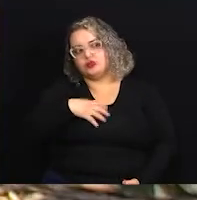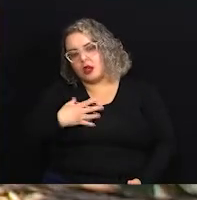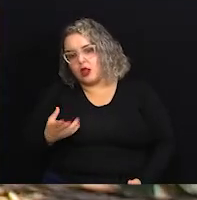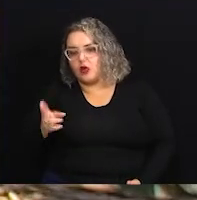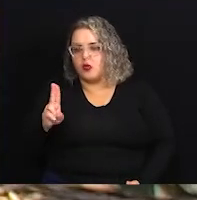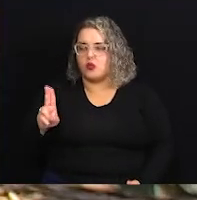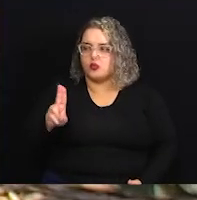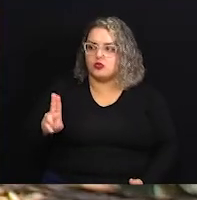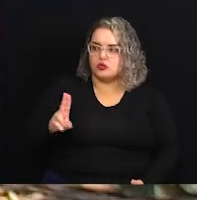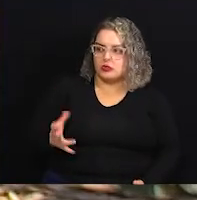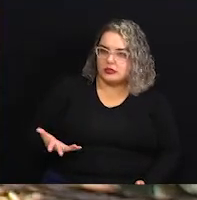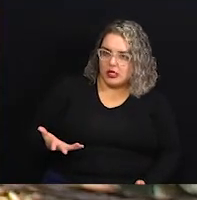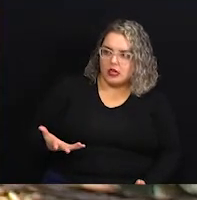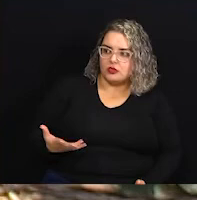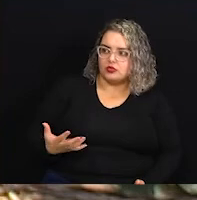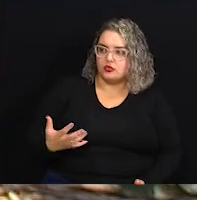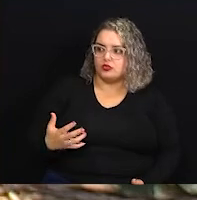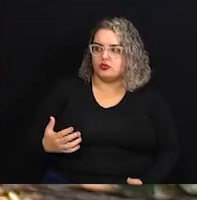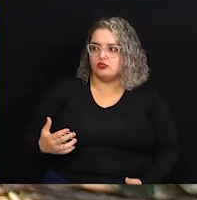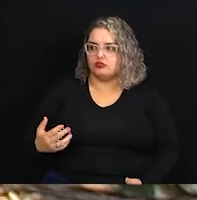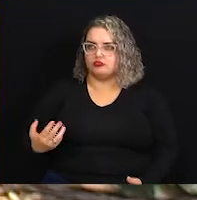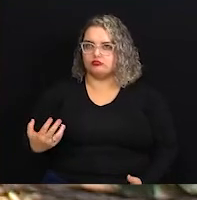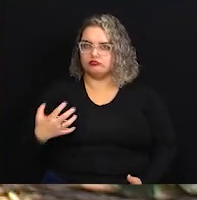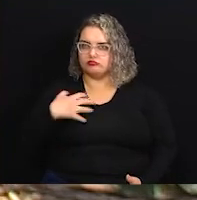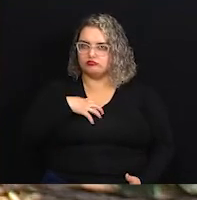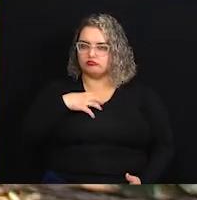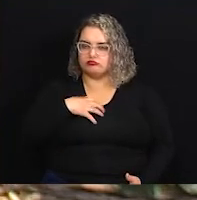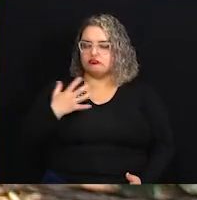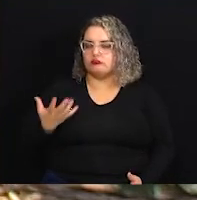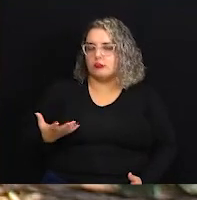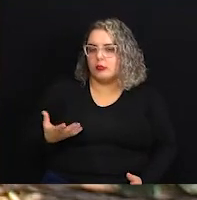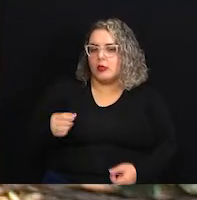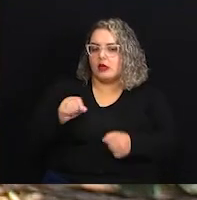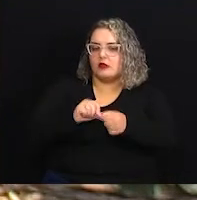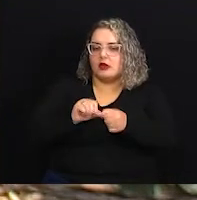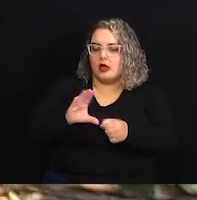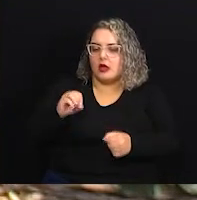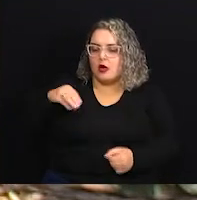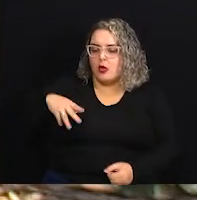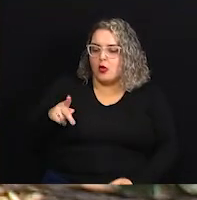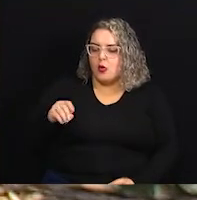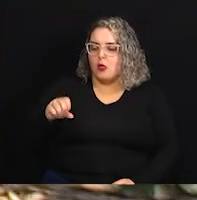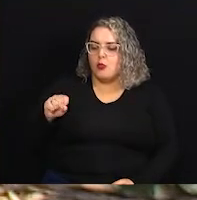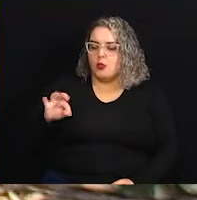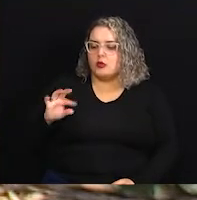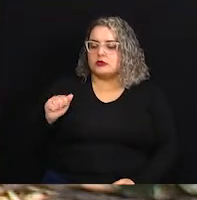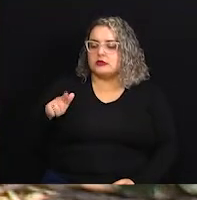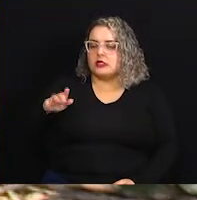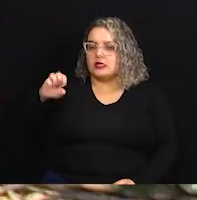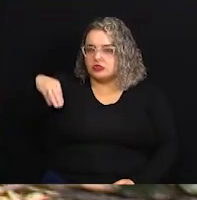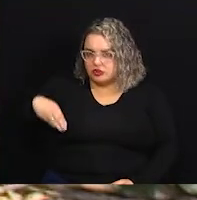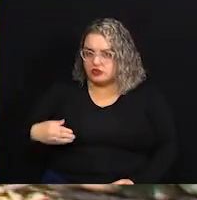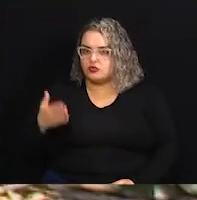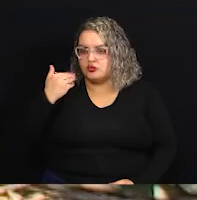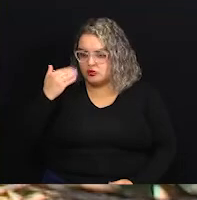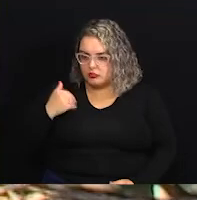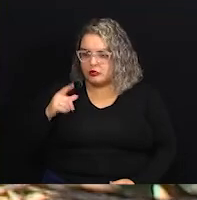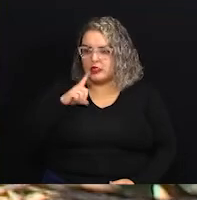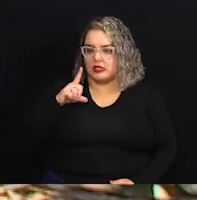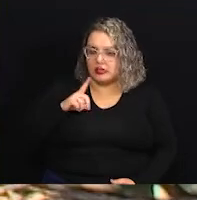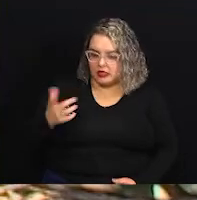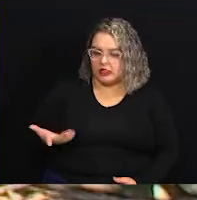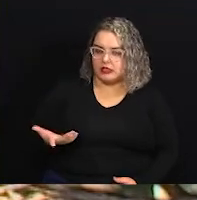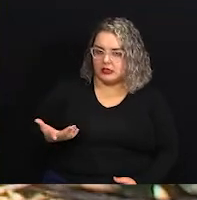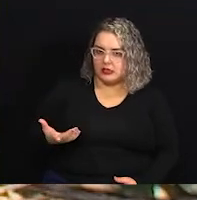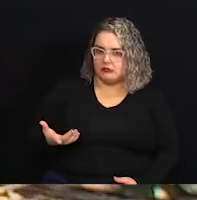de certa forma, utilizassem de uma metodologia para fazer a compostagem daquilo que comem,